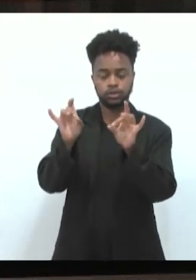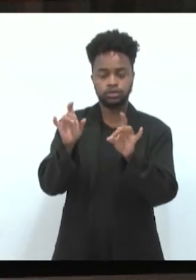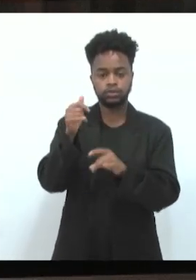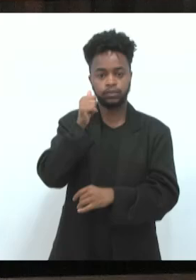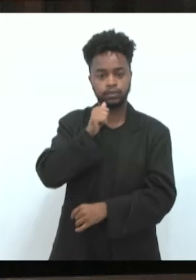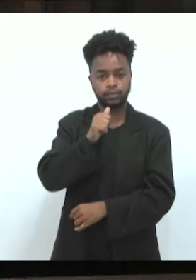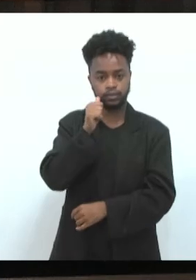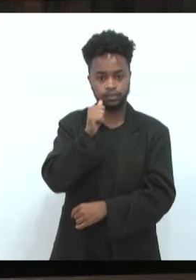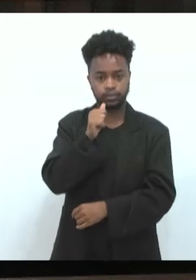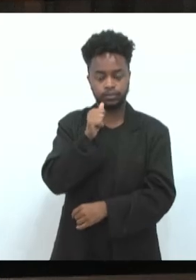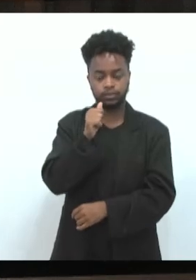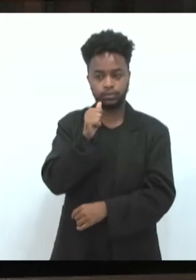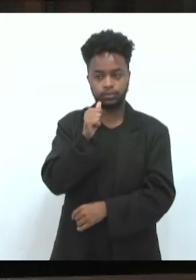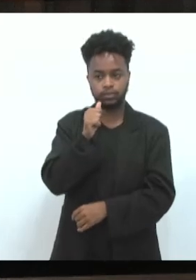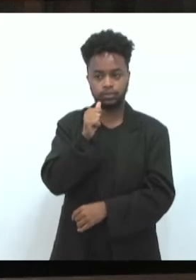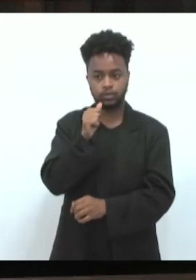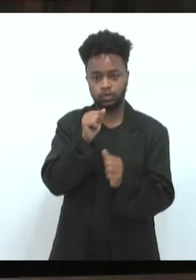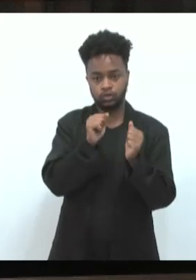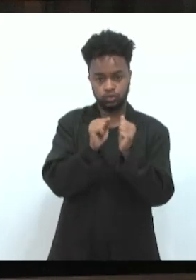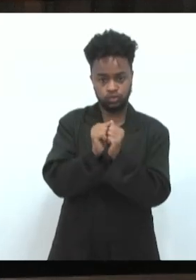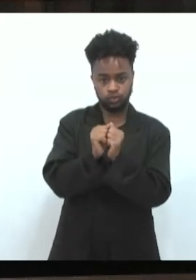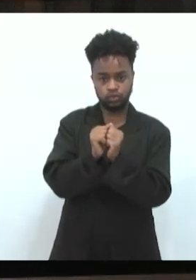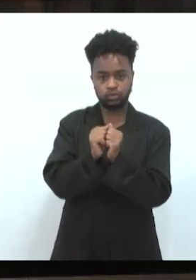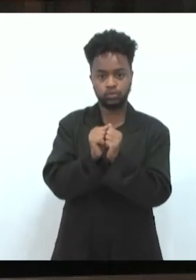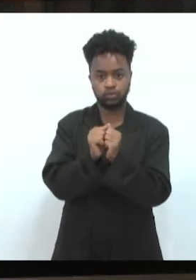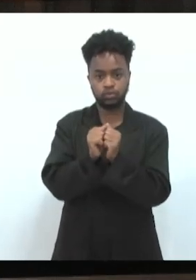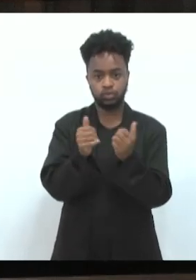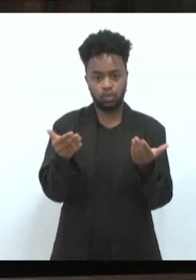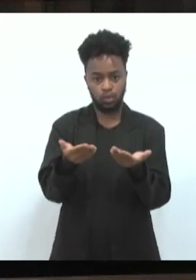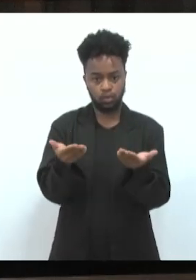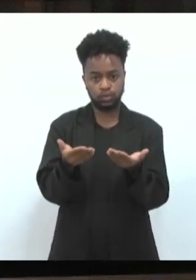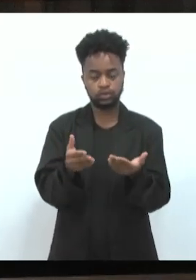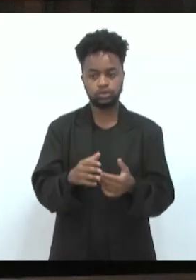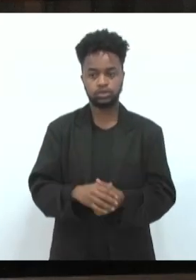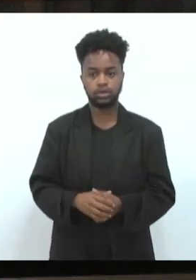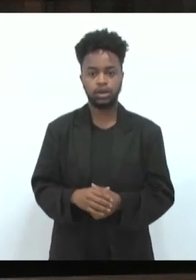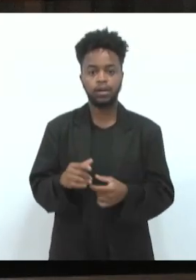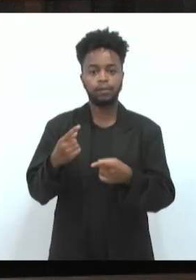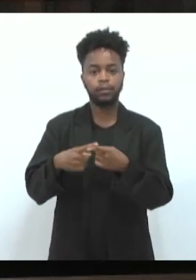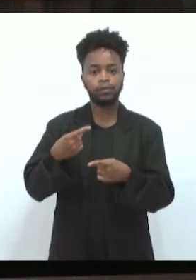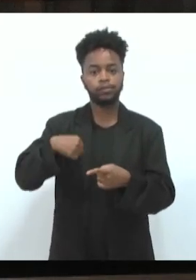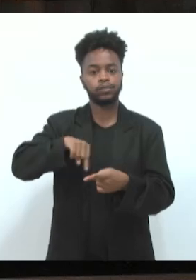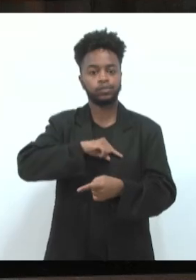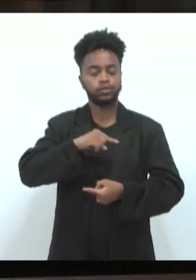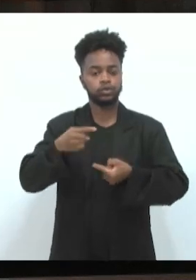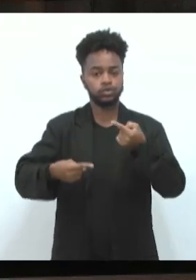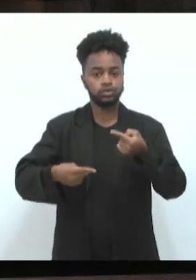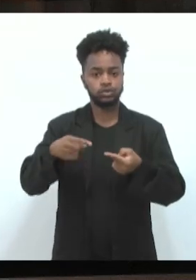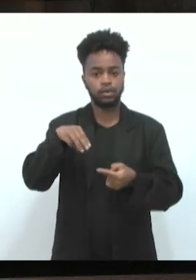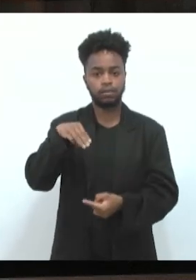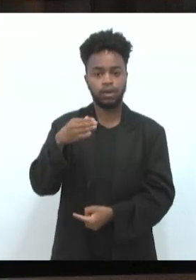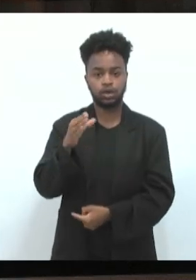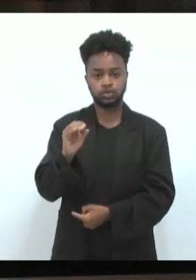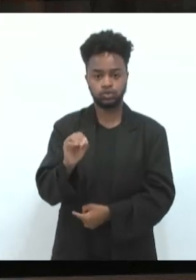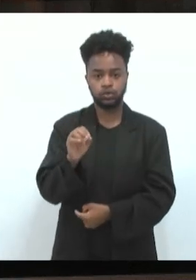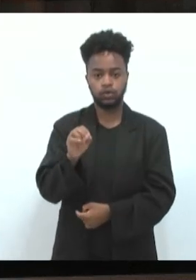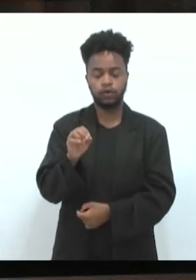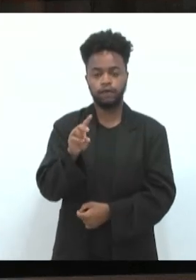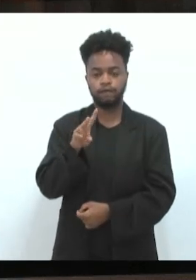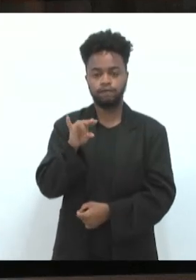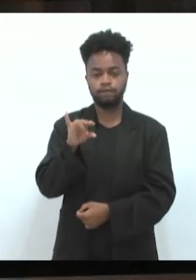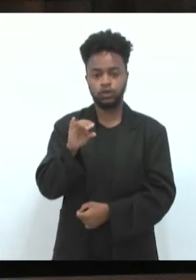que comigo estarão no final do dia, para debater aí o Março Violeta, que é